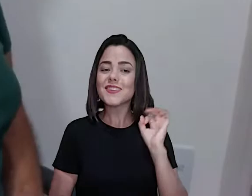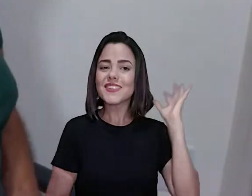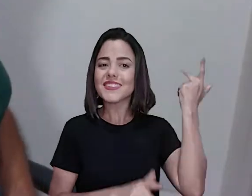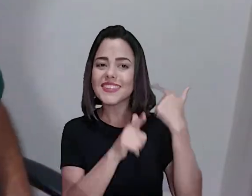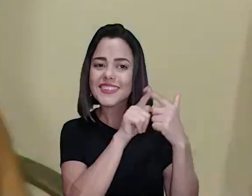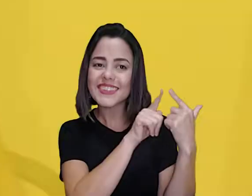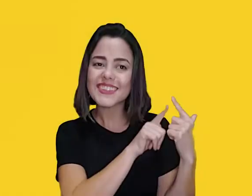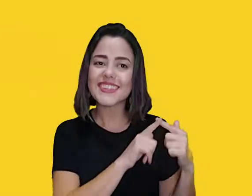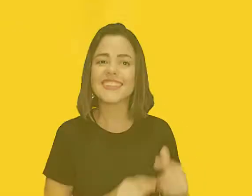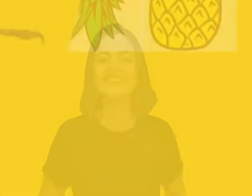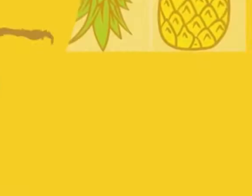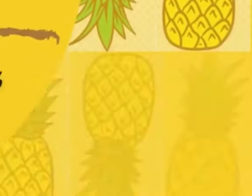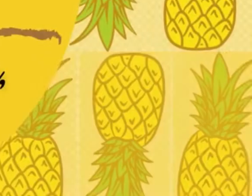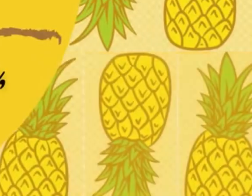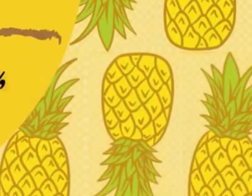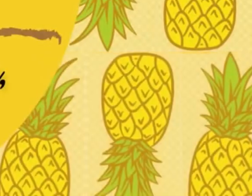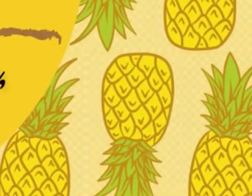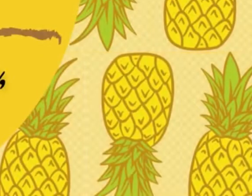esse abacaxi?